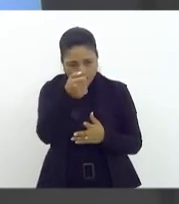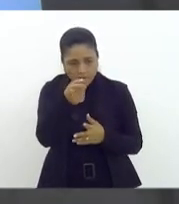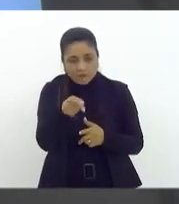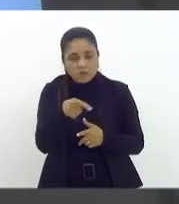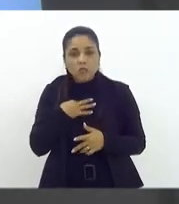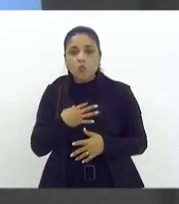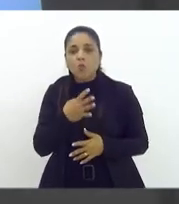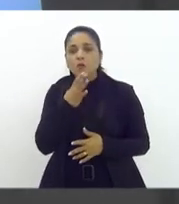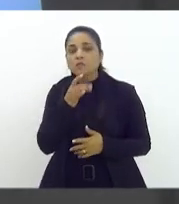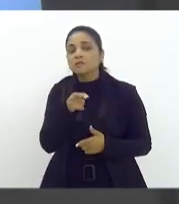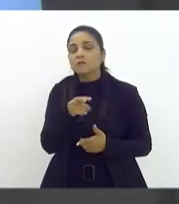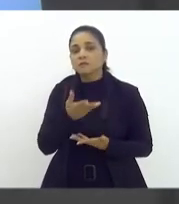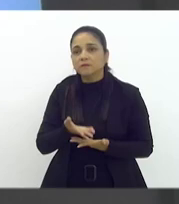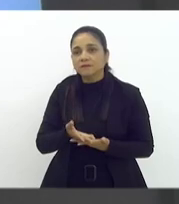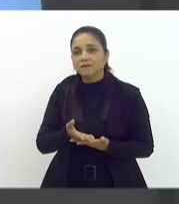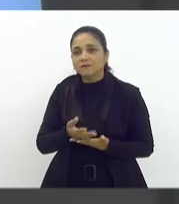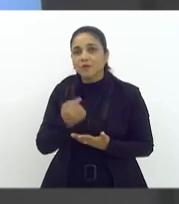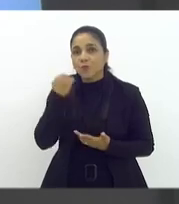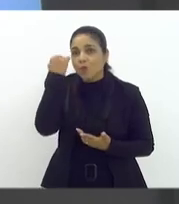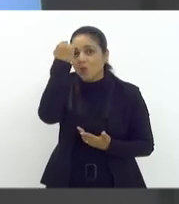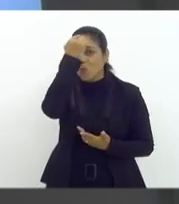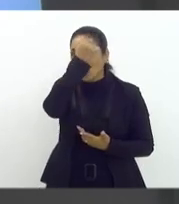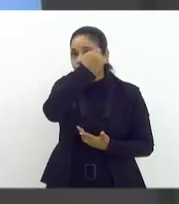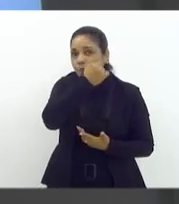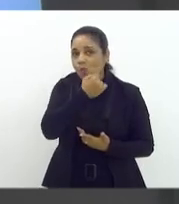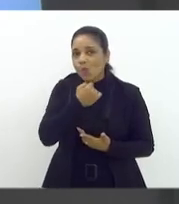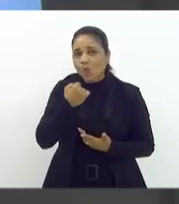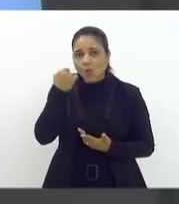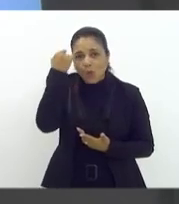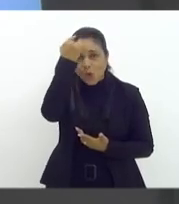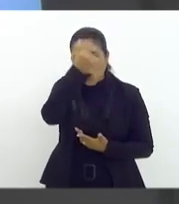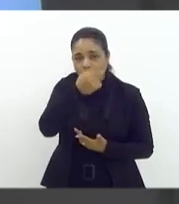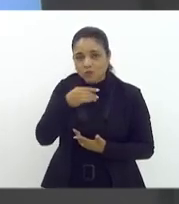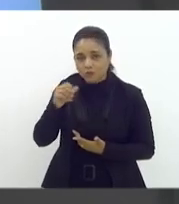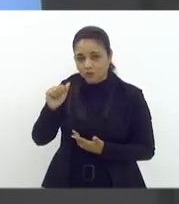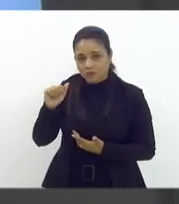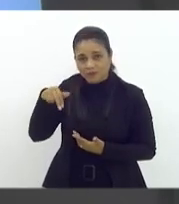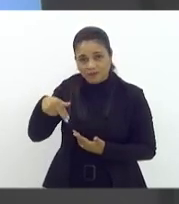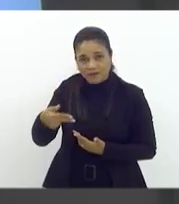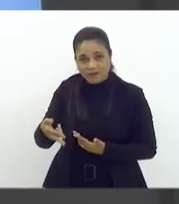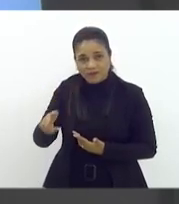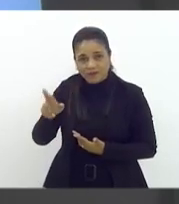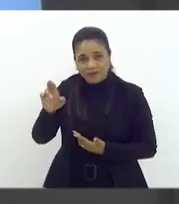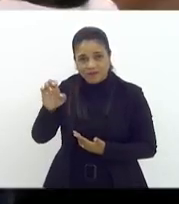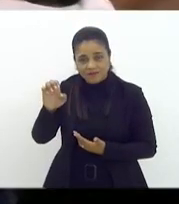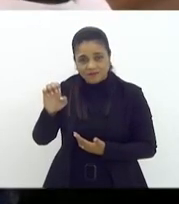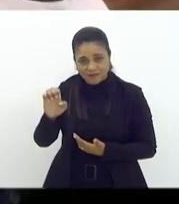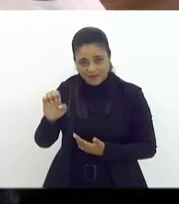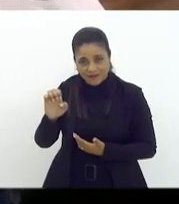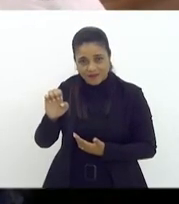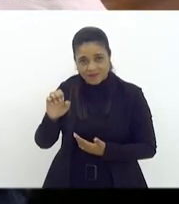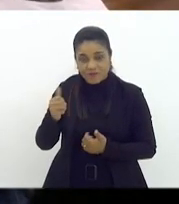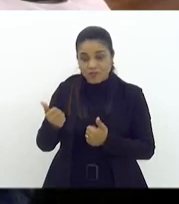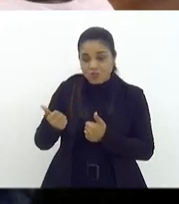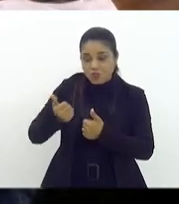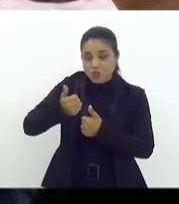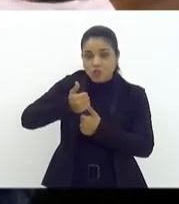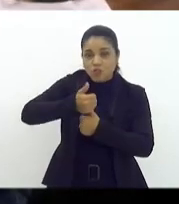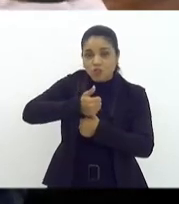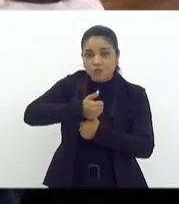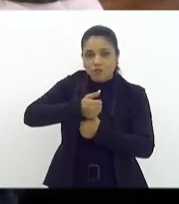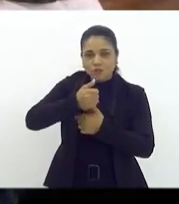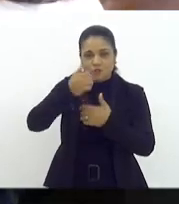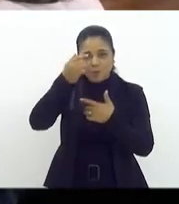sugestivo que que acontece o rosto a cara do André substitui a memória